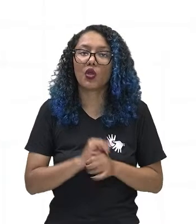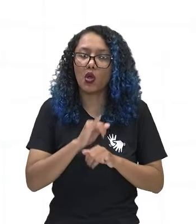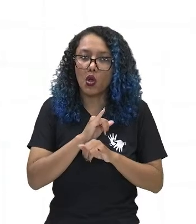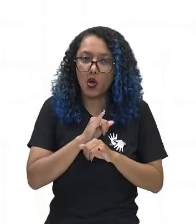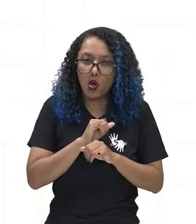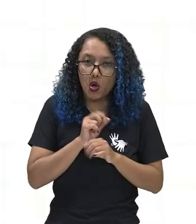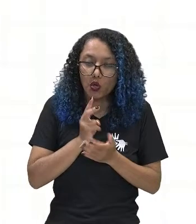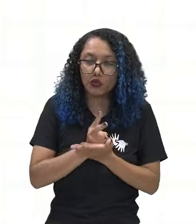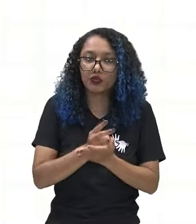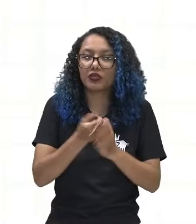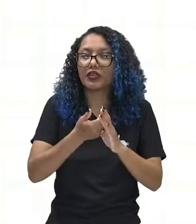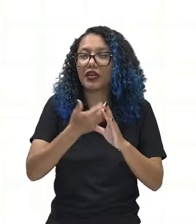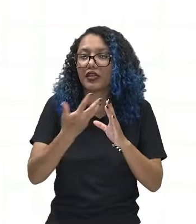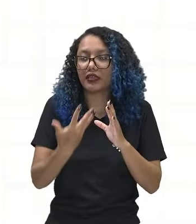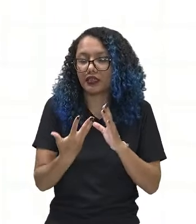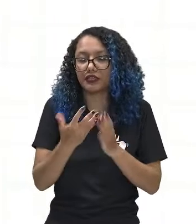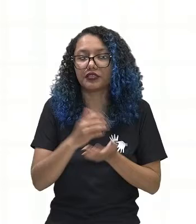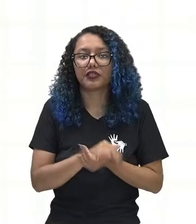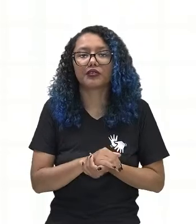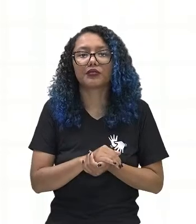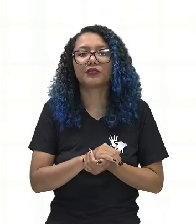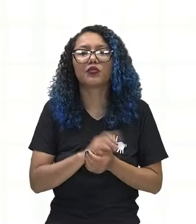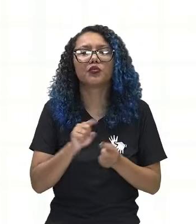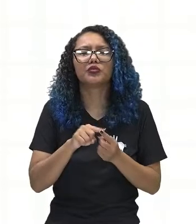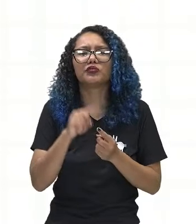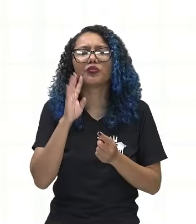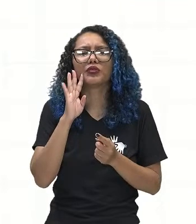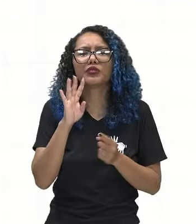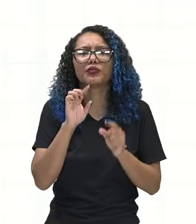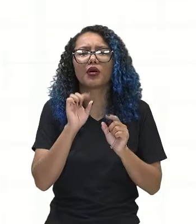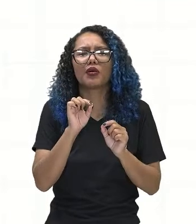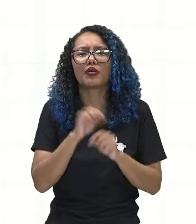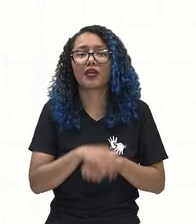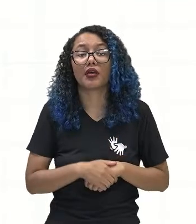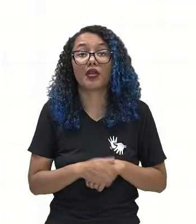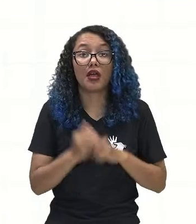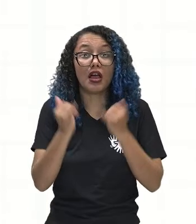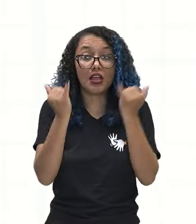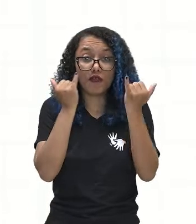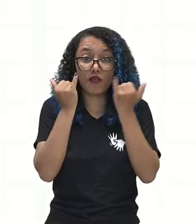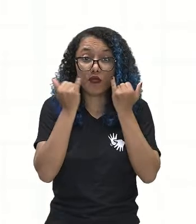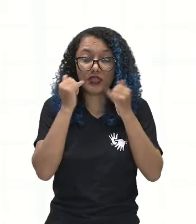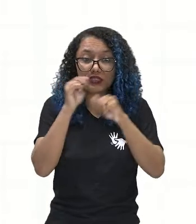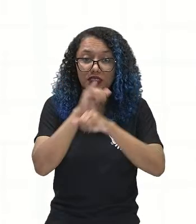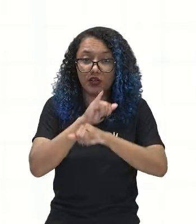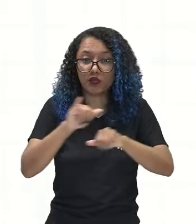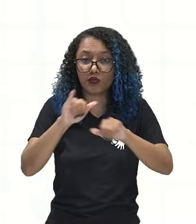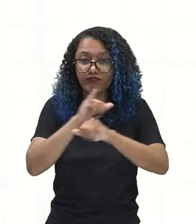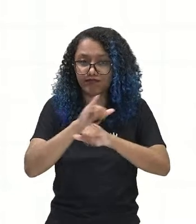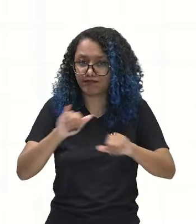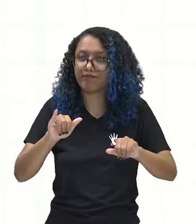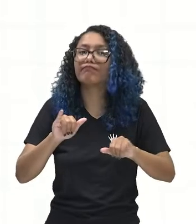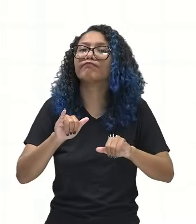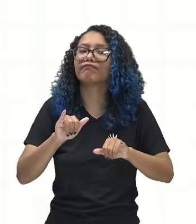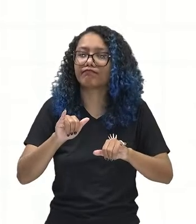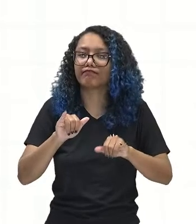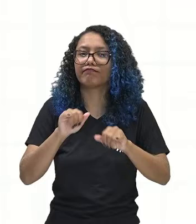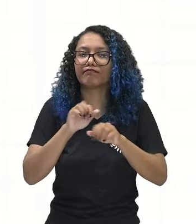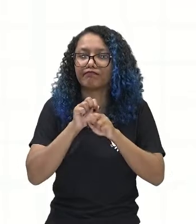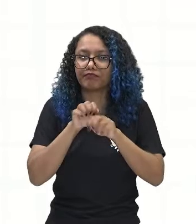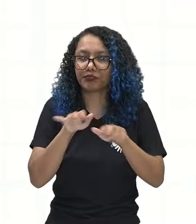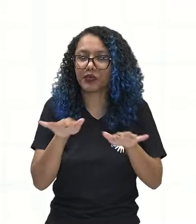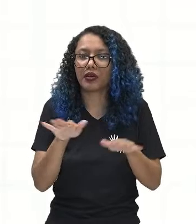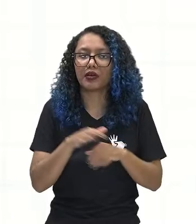tem como objetivo principal divulgar uma mensagem, né? Tem uma mensagem na